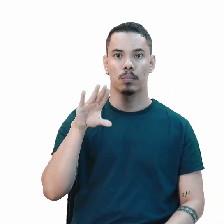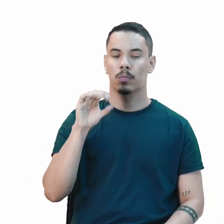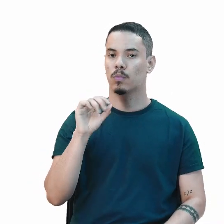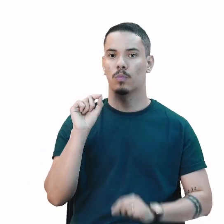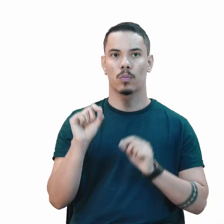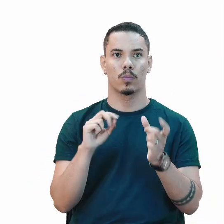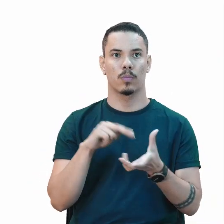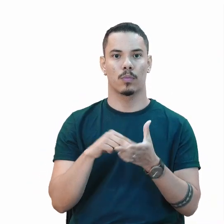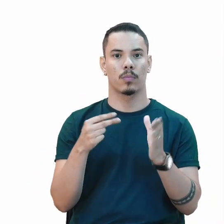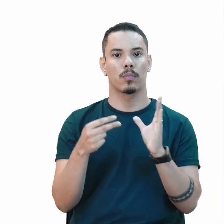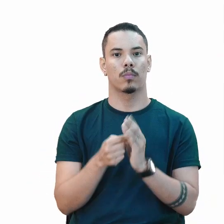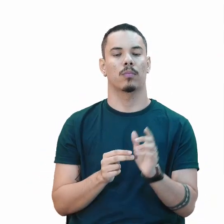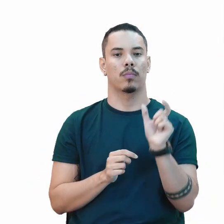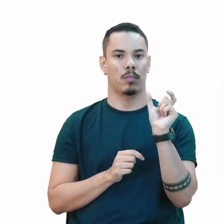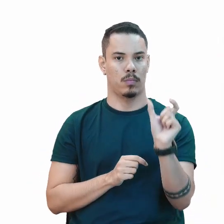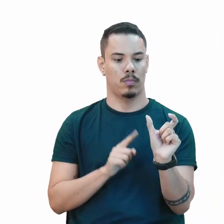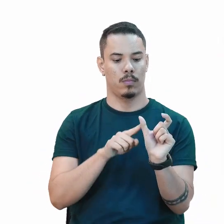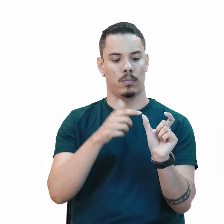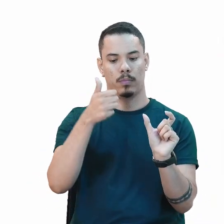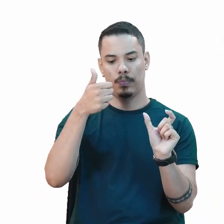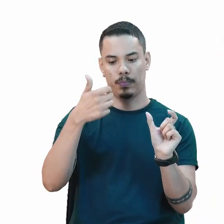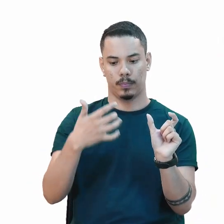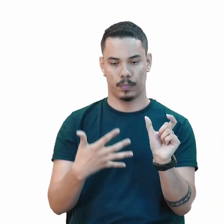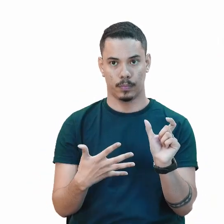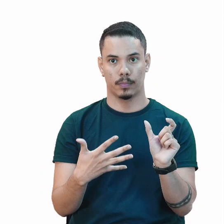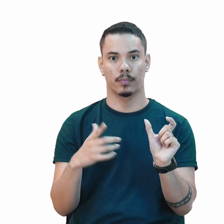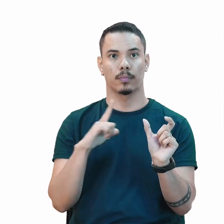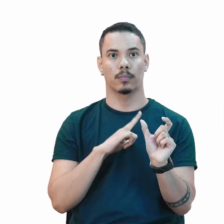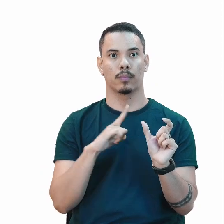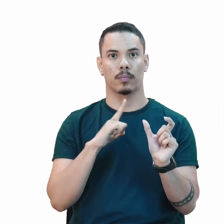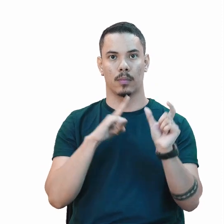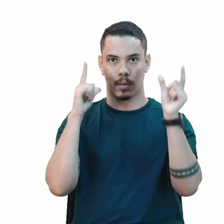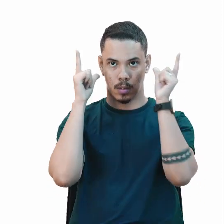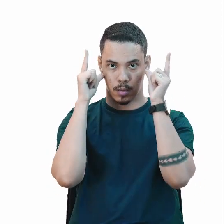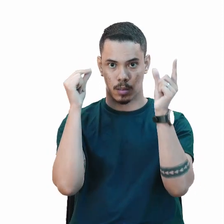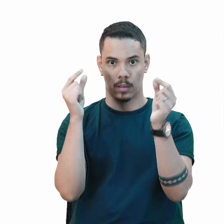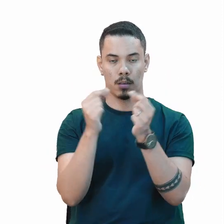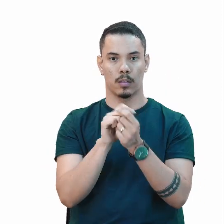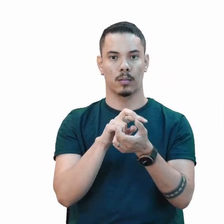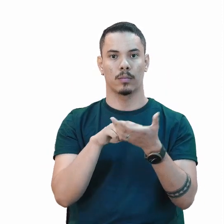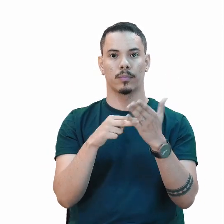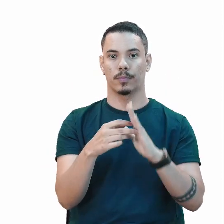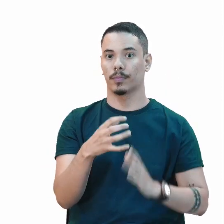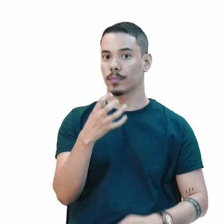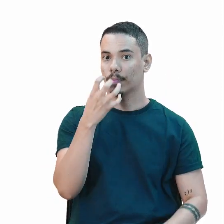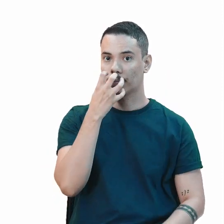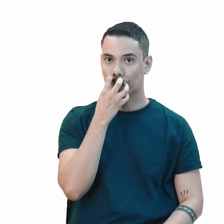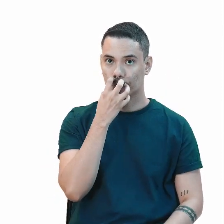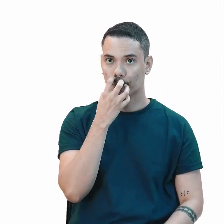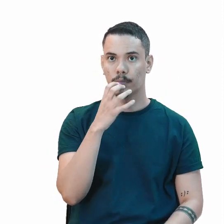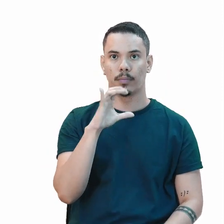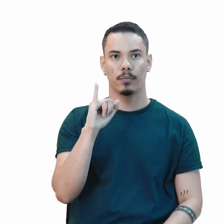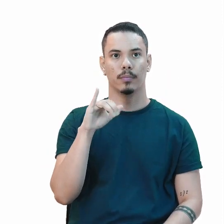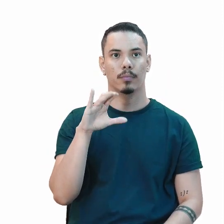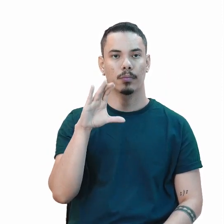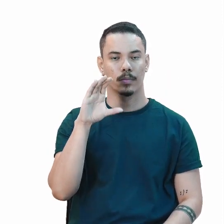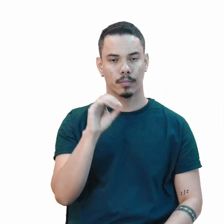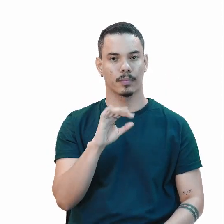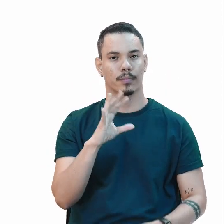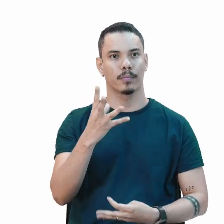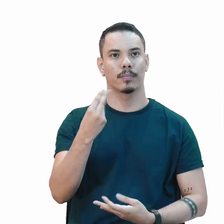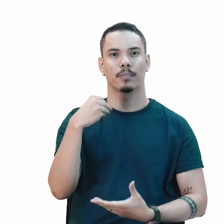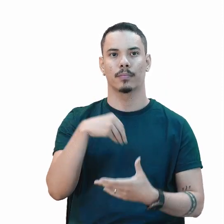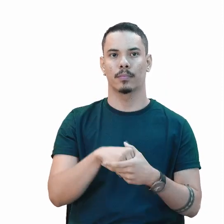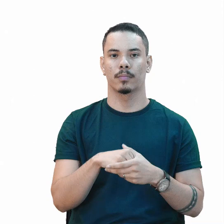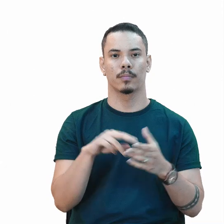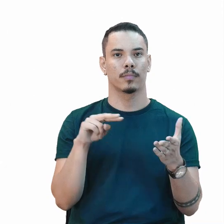palavra cinismo vem do grego kinos, que significa cão. Cínico, do grego